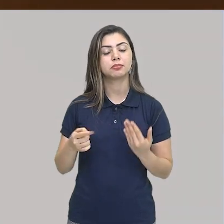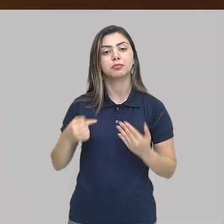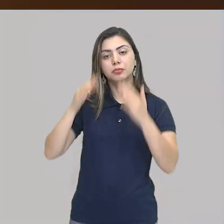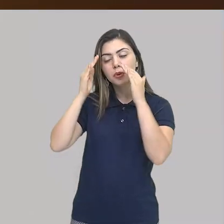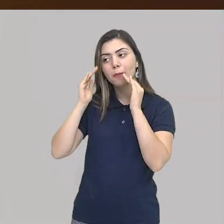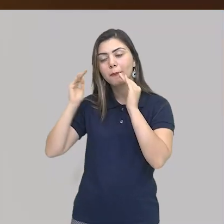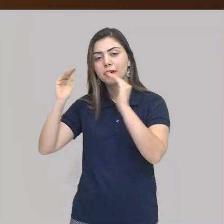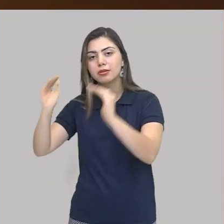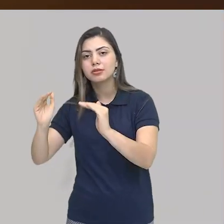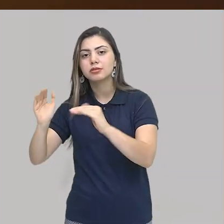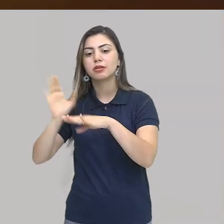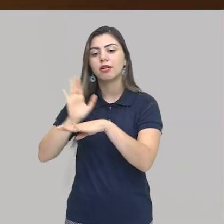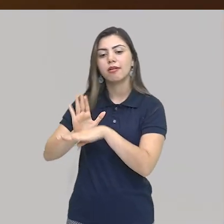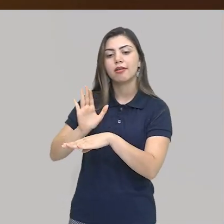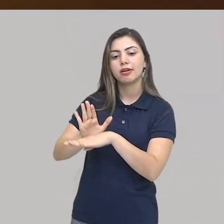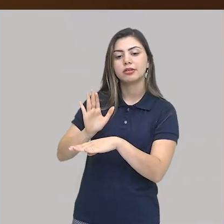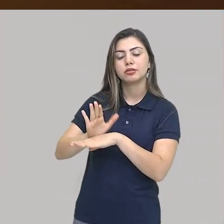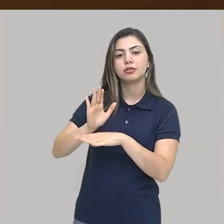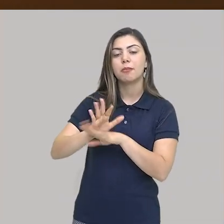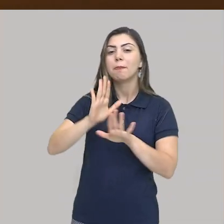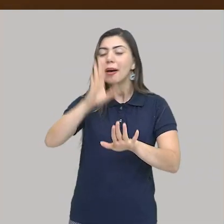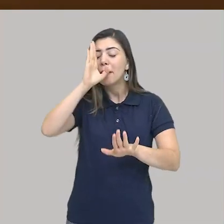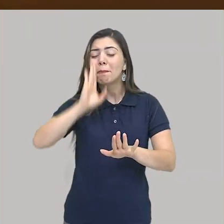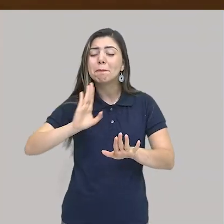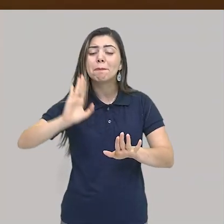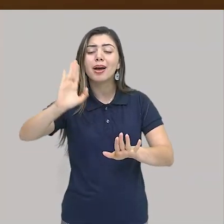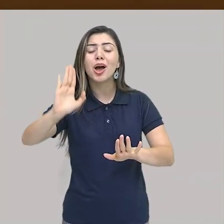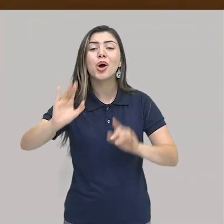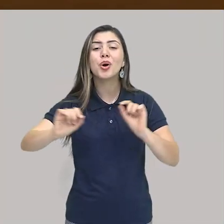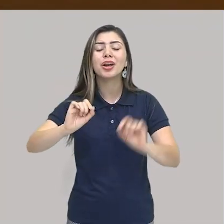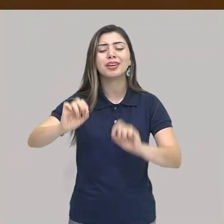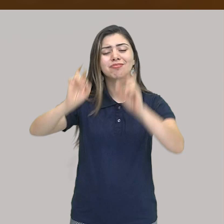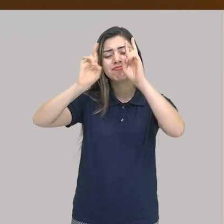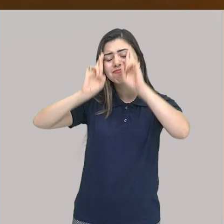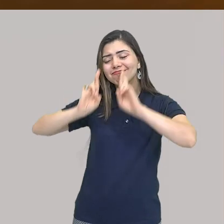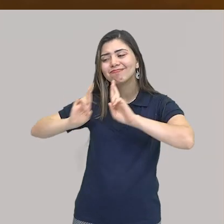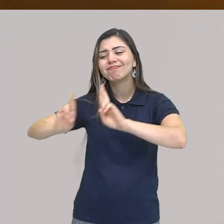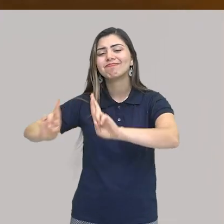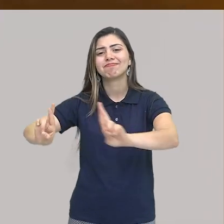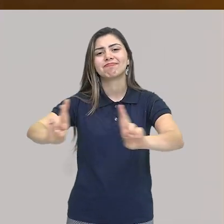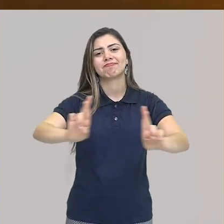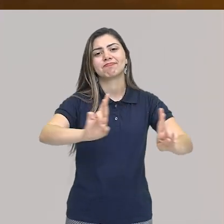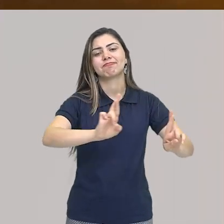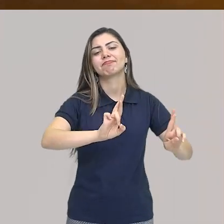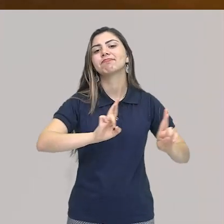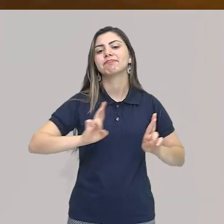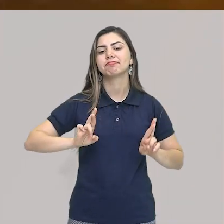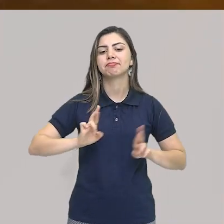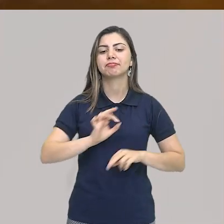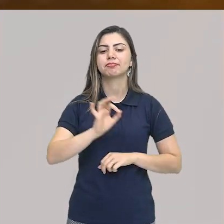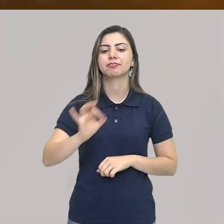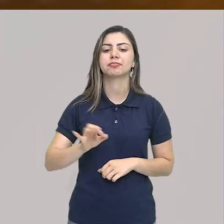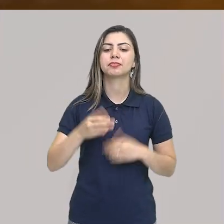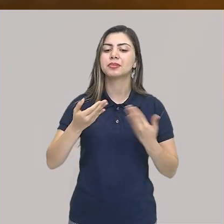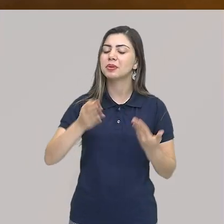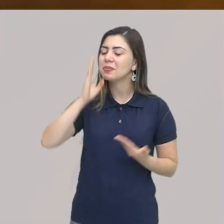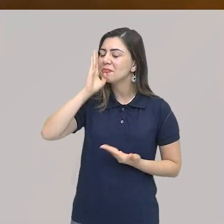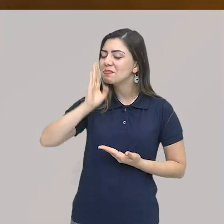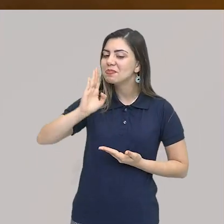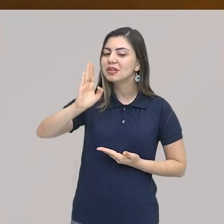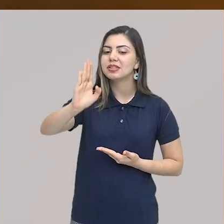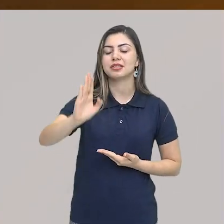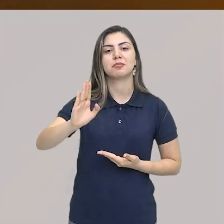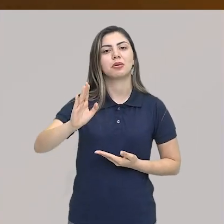Obedecer, servir e principalmente respeitar o irmão e a irmã é o